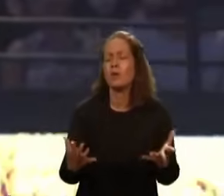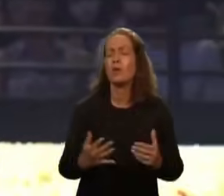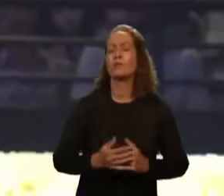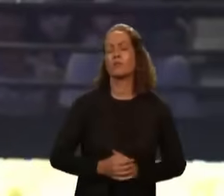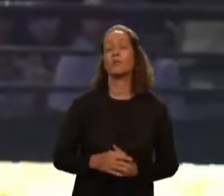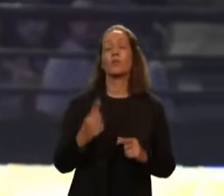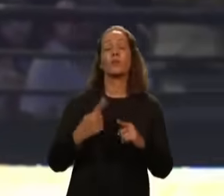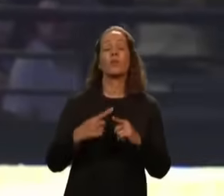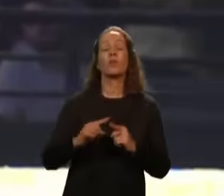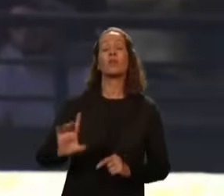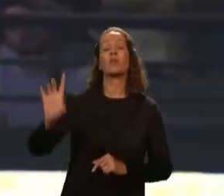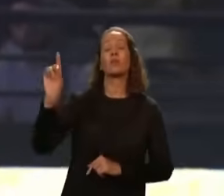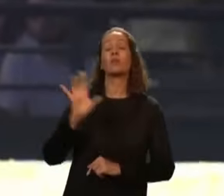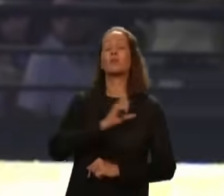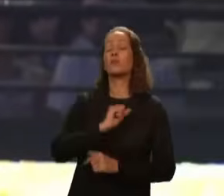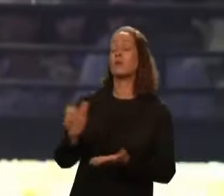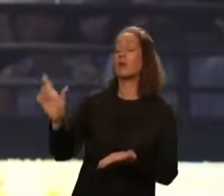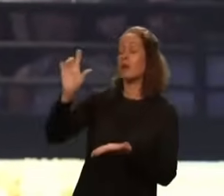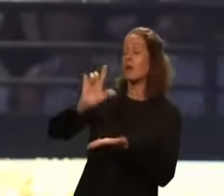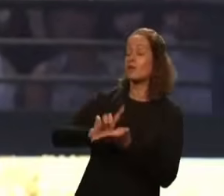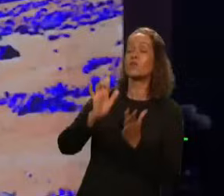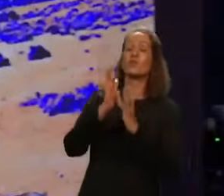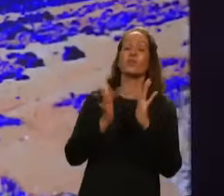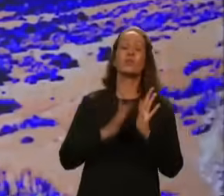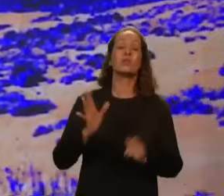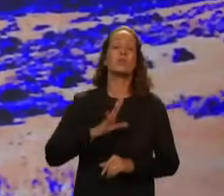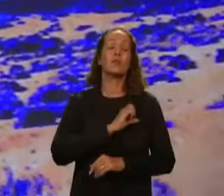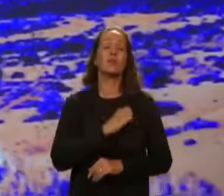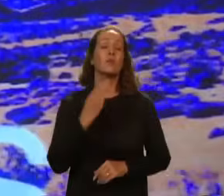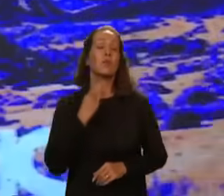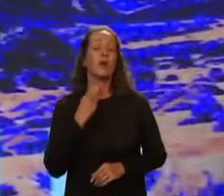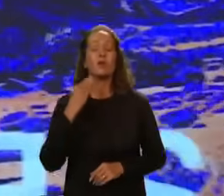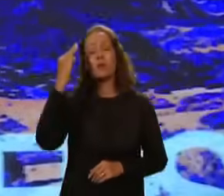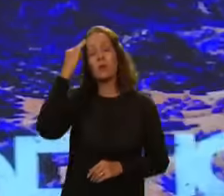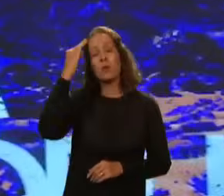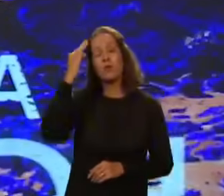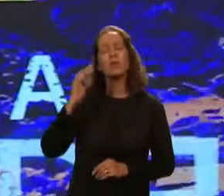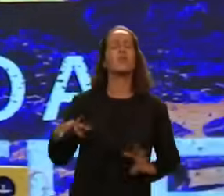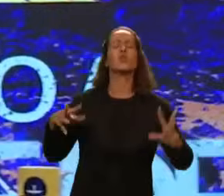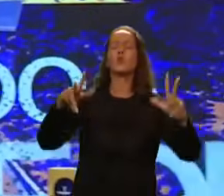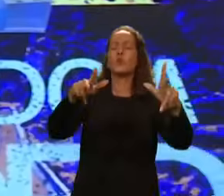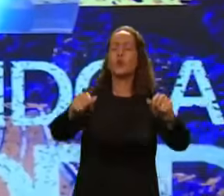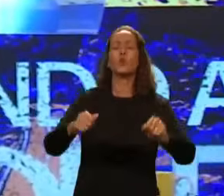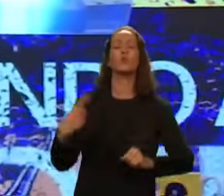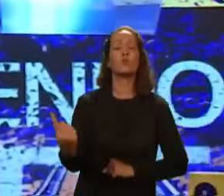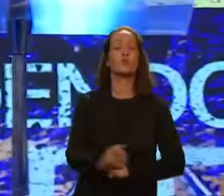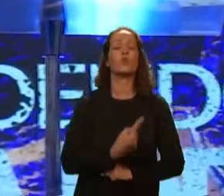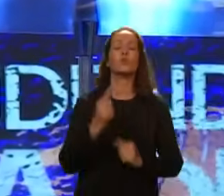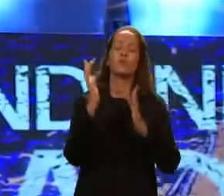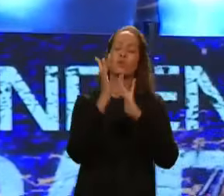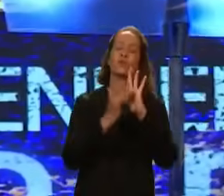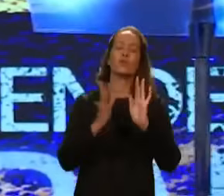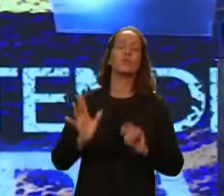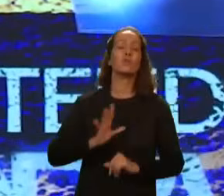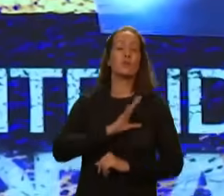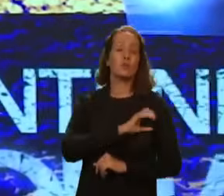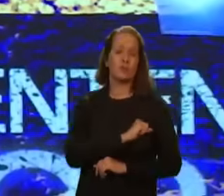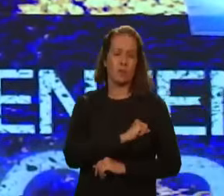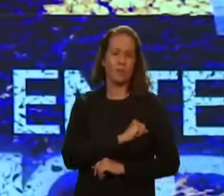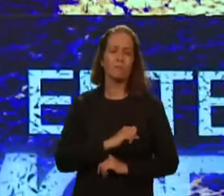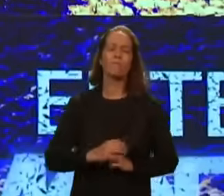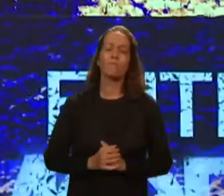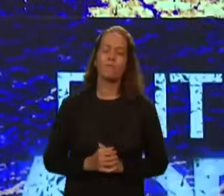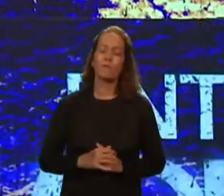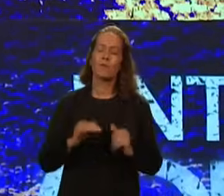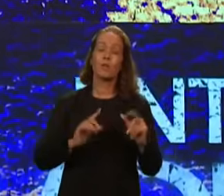ama Lázaro, Jesus ama Marta, Jesus ama Maria, Jesus ama todos nós. Todos nós. E ao